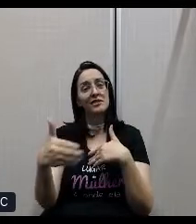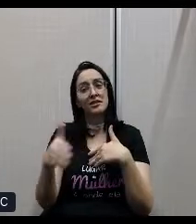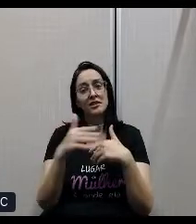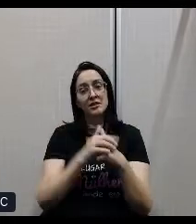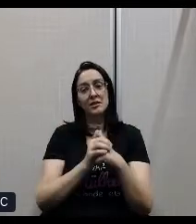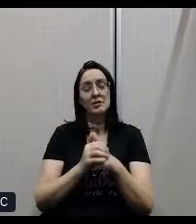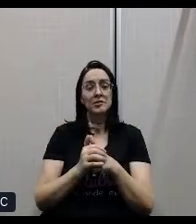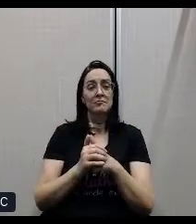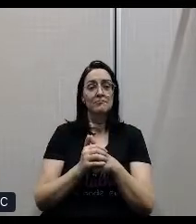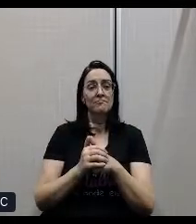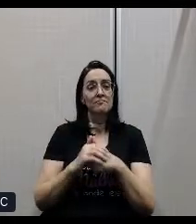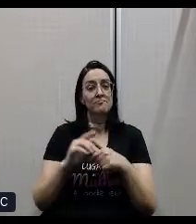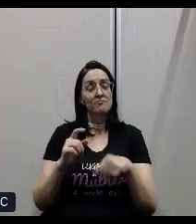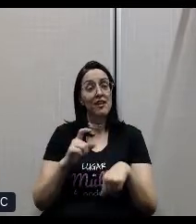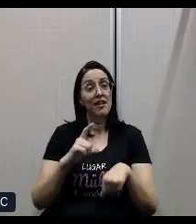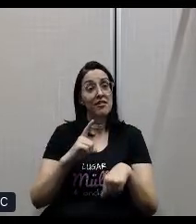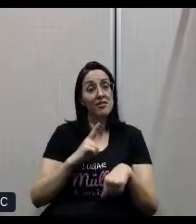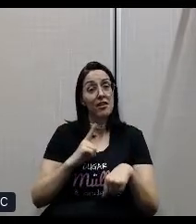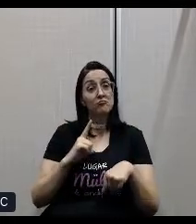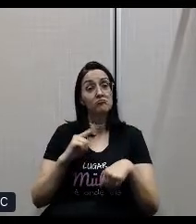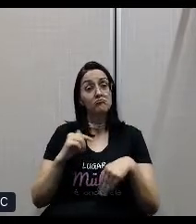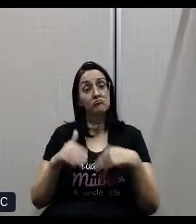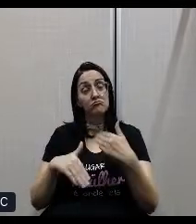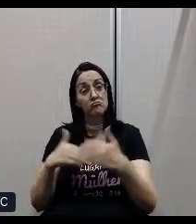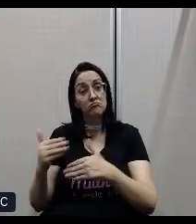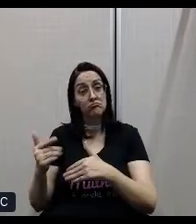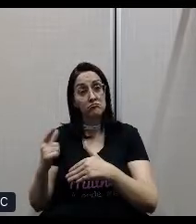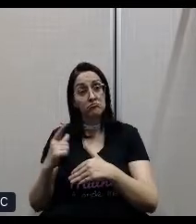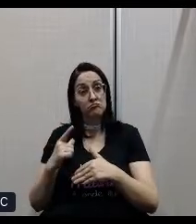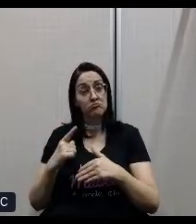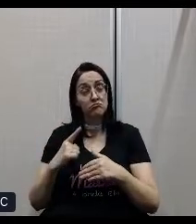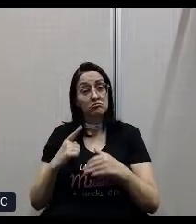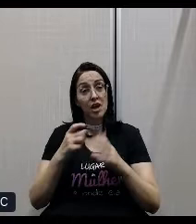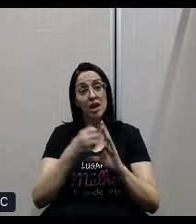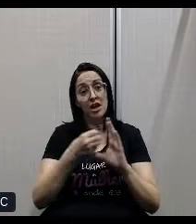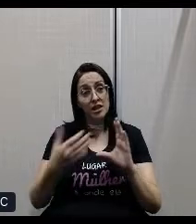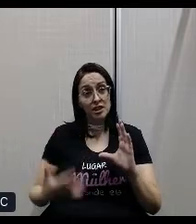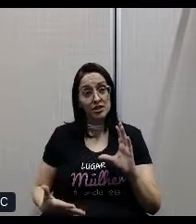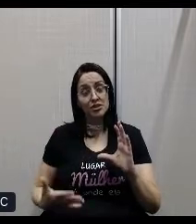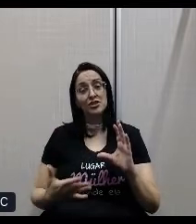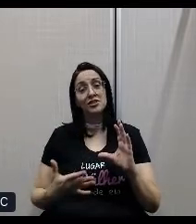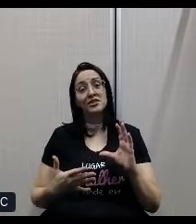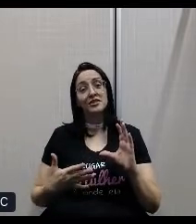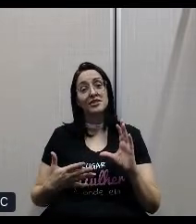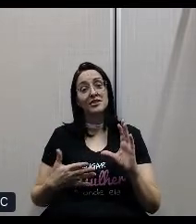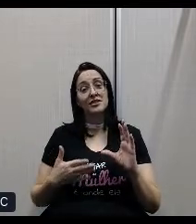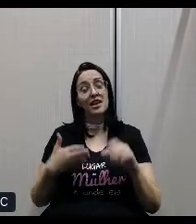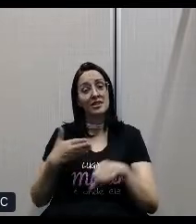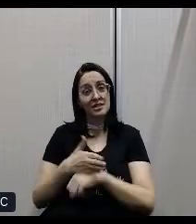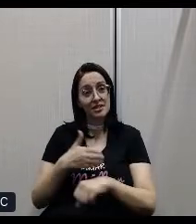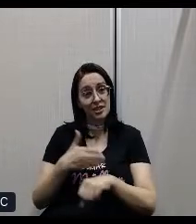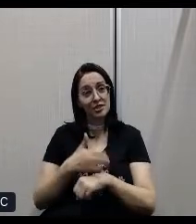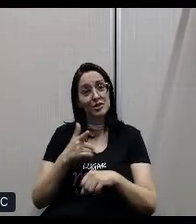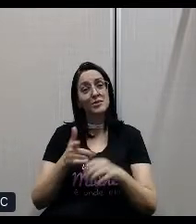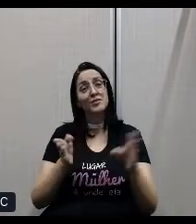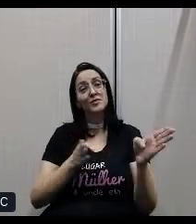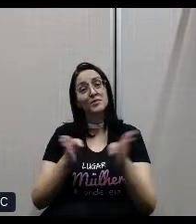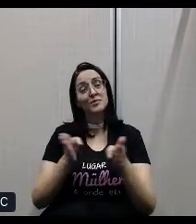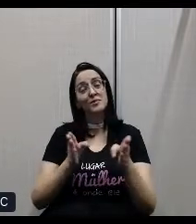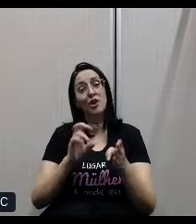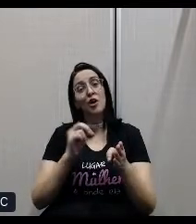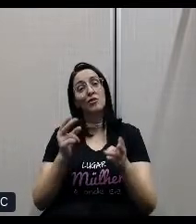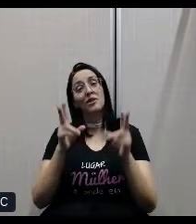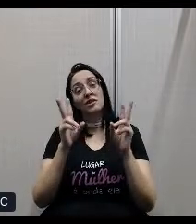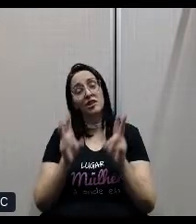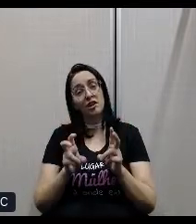porque ou tem algum familiar que tem características de acesso à acessibilidade, ou porque elas têm